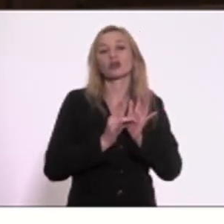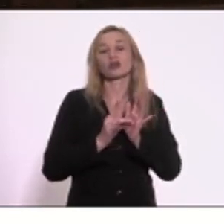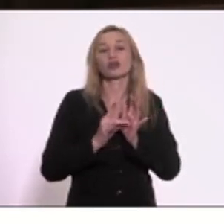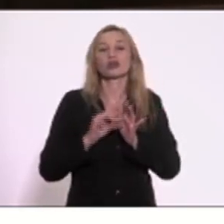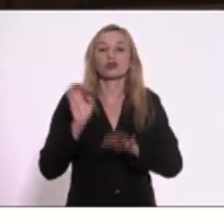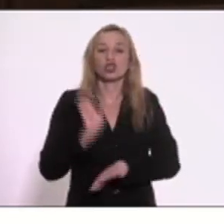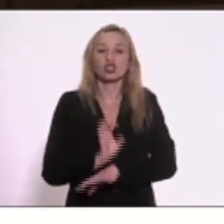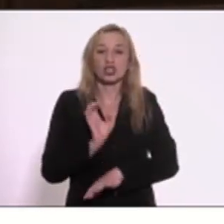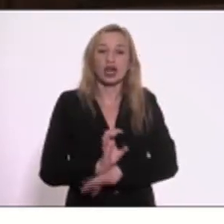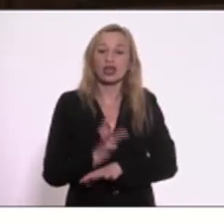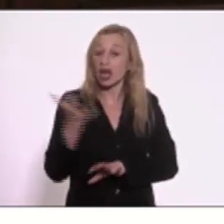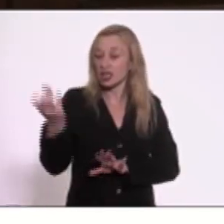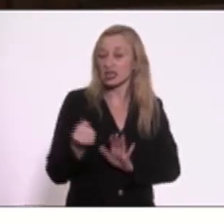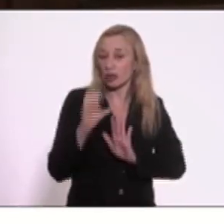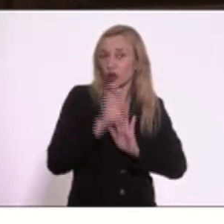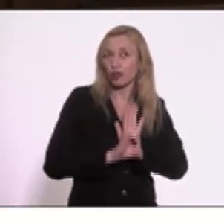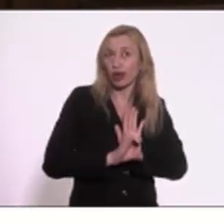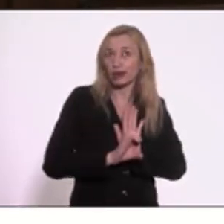emenda totalmente